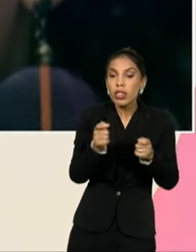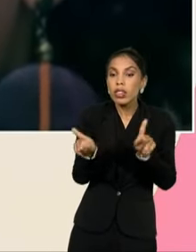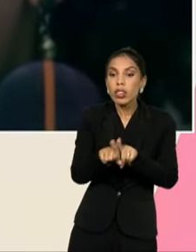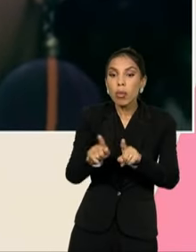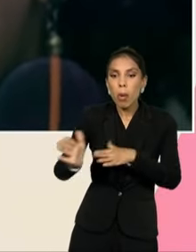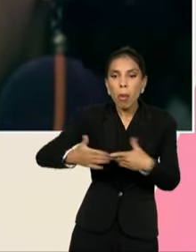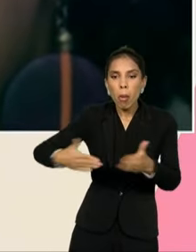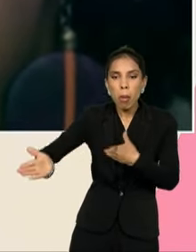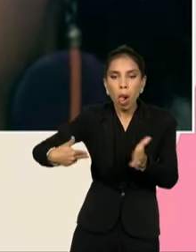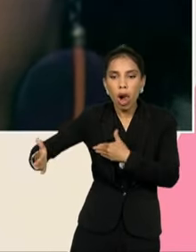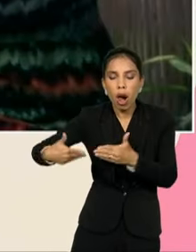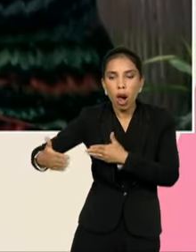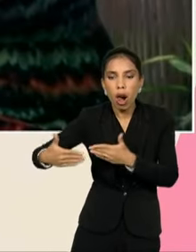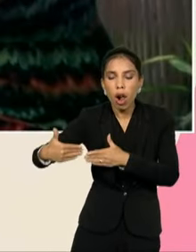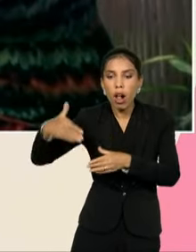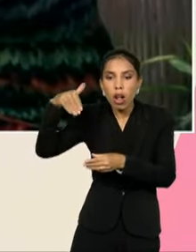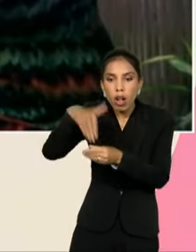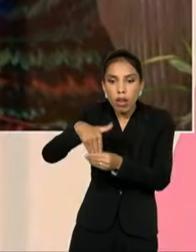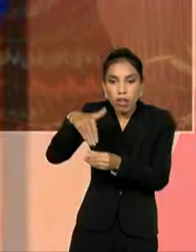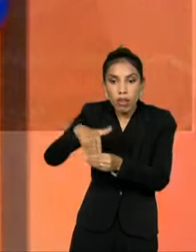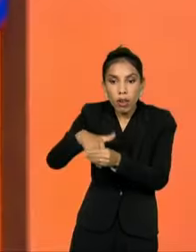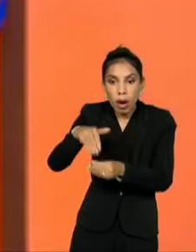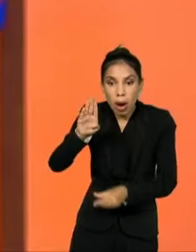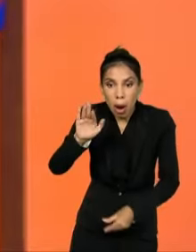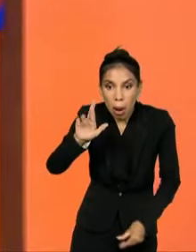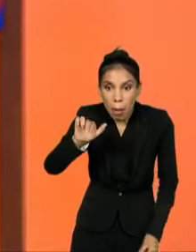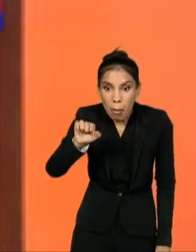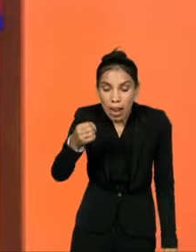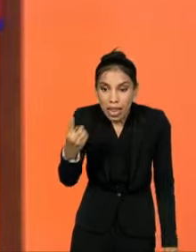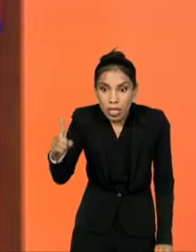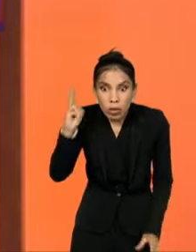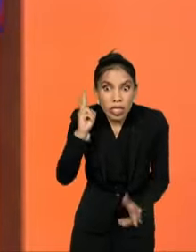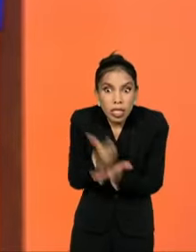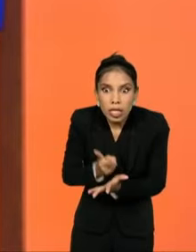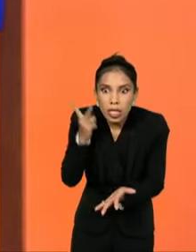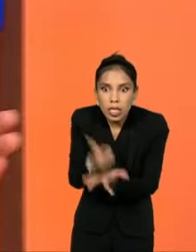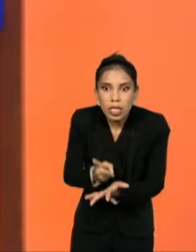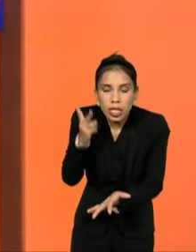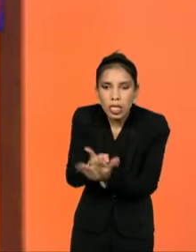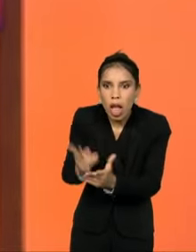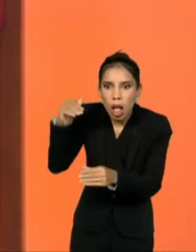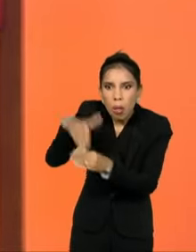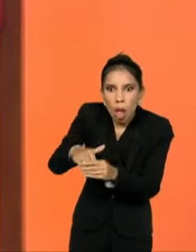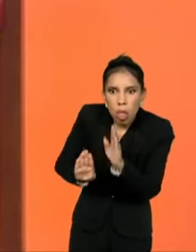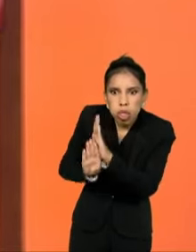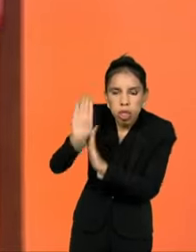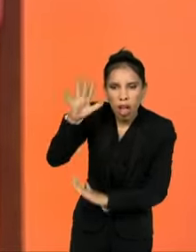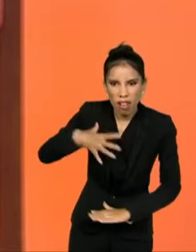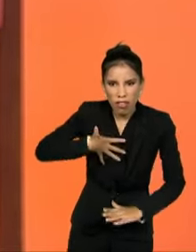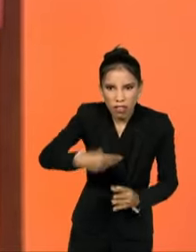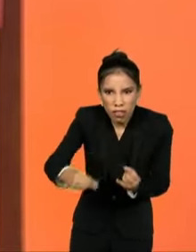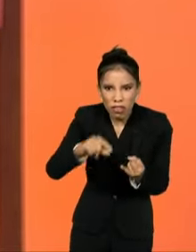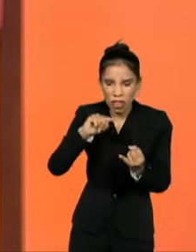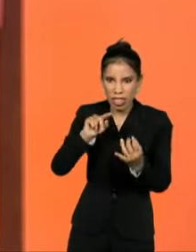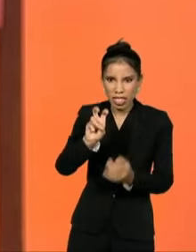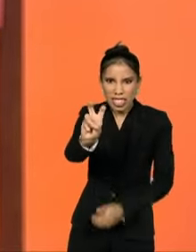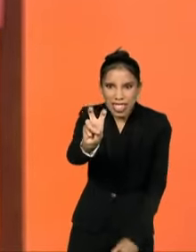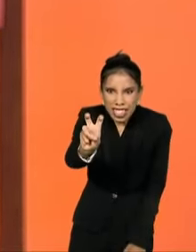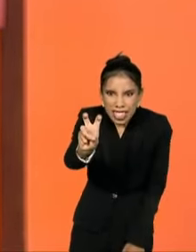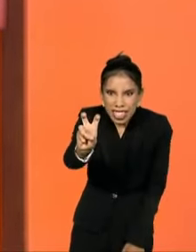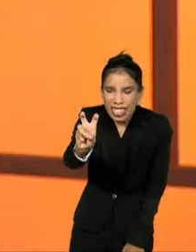também. Essa família Brazão foi uma família que sempre teve muito voto. Né? É, tanto é que é filho, deve ter uns